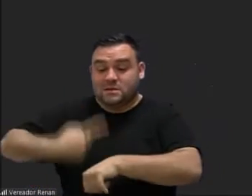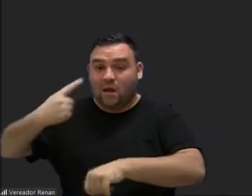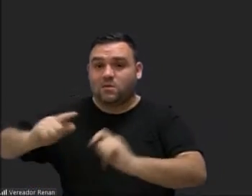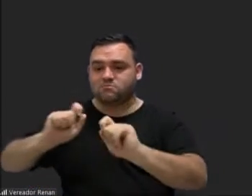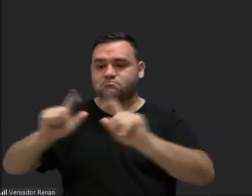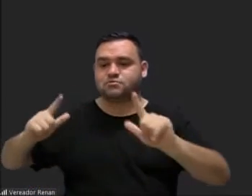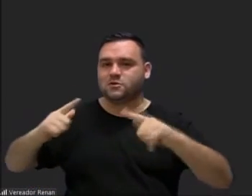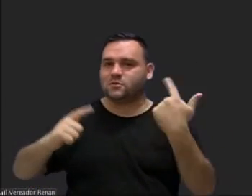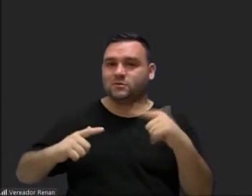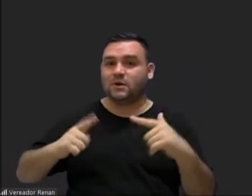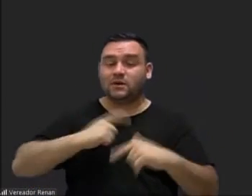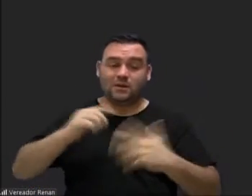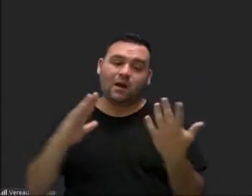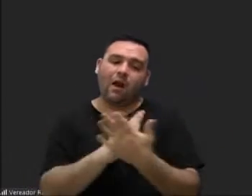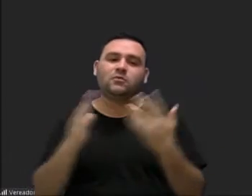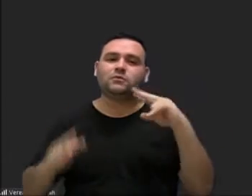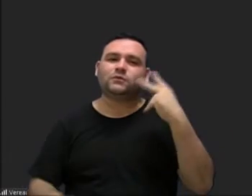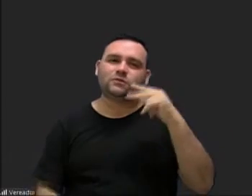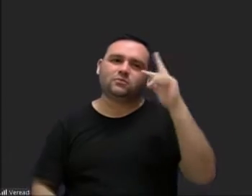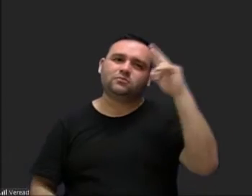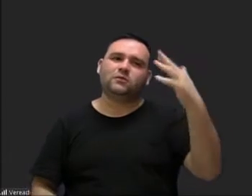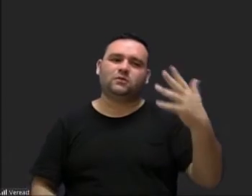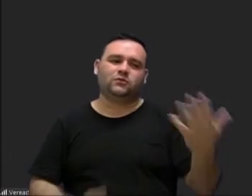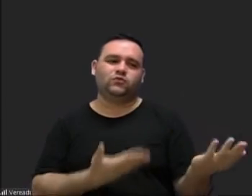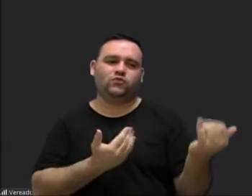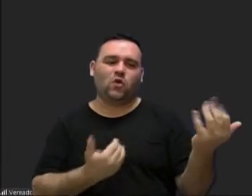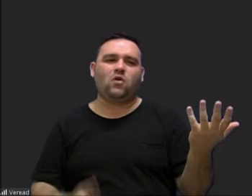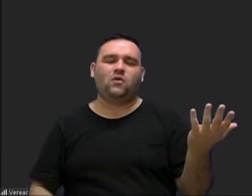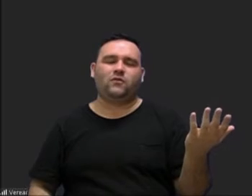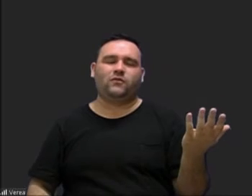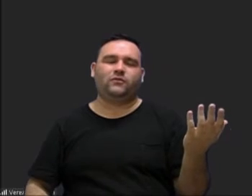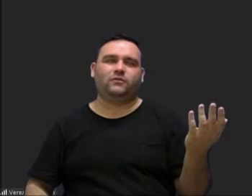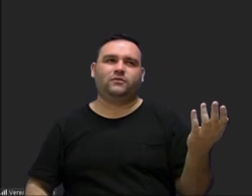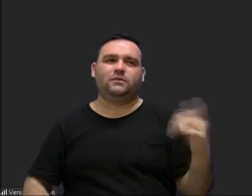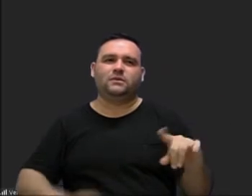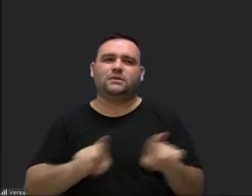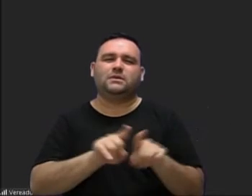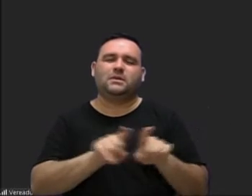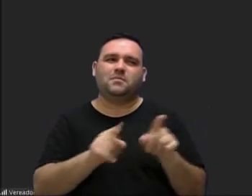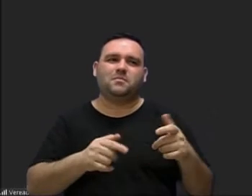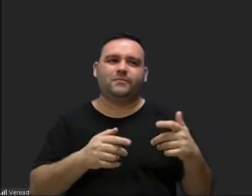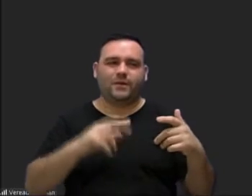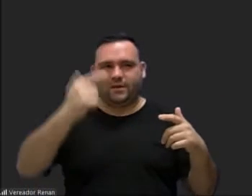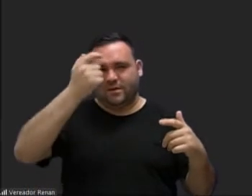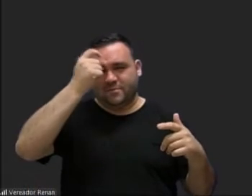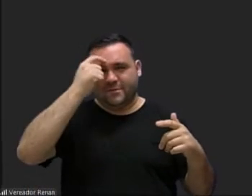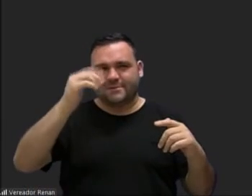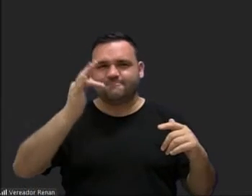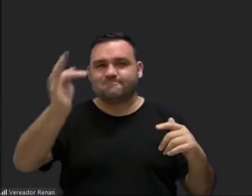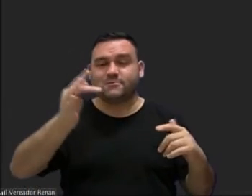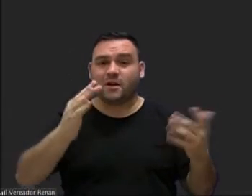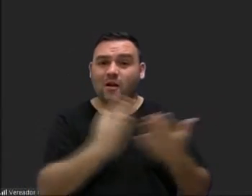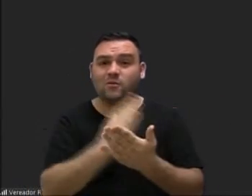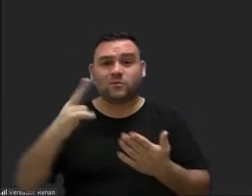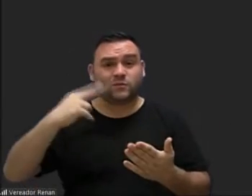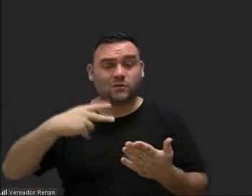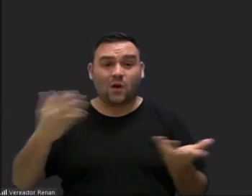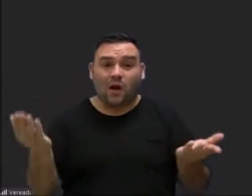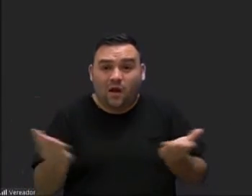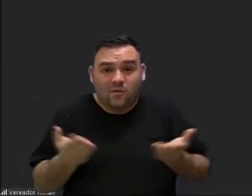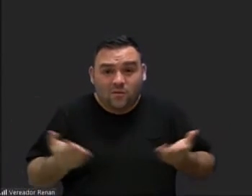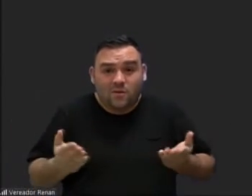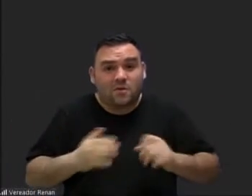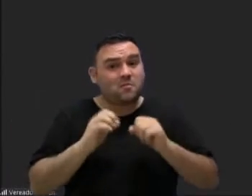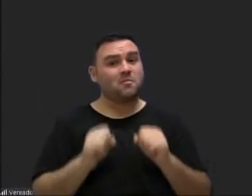momento tem vereador vossa excelência que é jovem e é para frente tem vereador que nesse exato momento